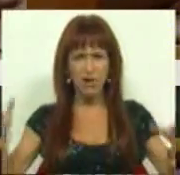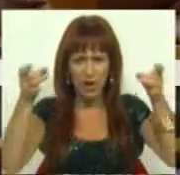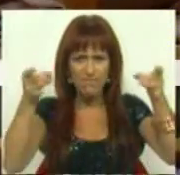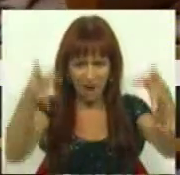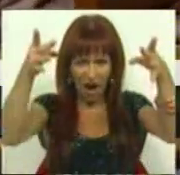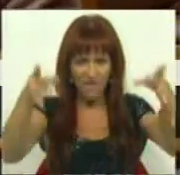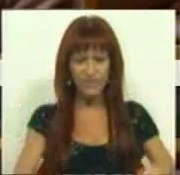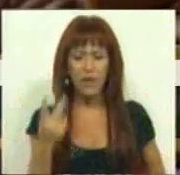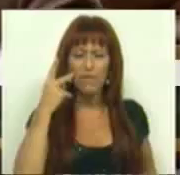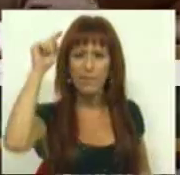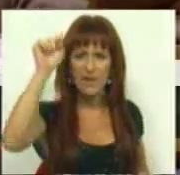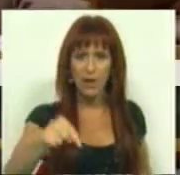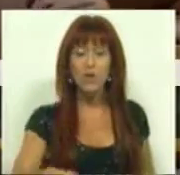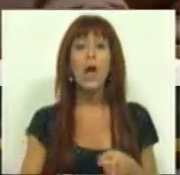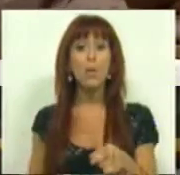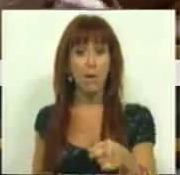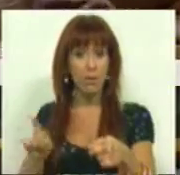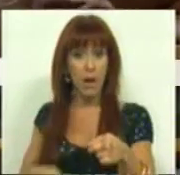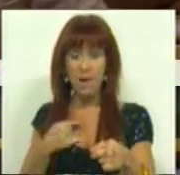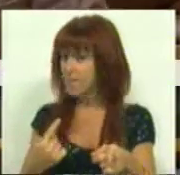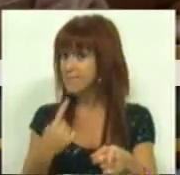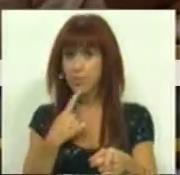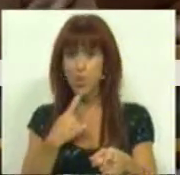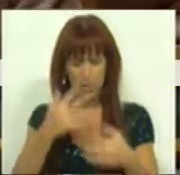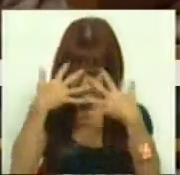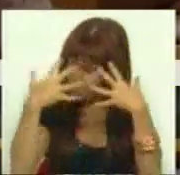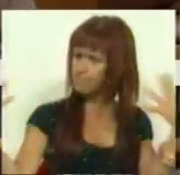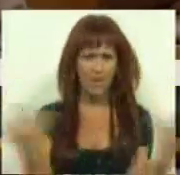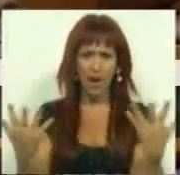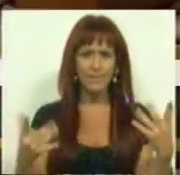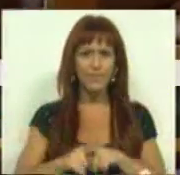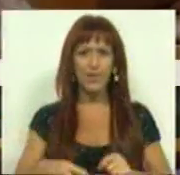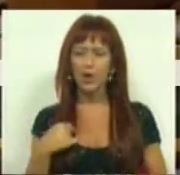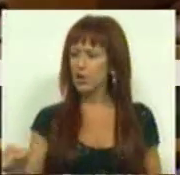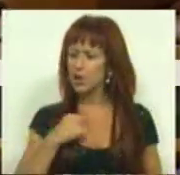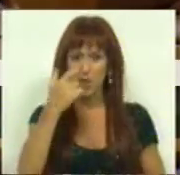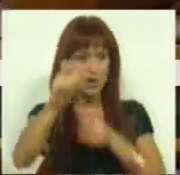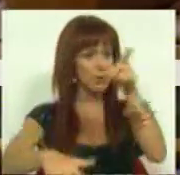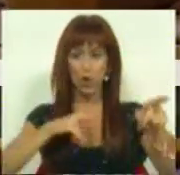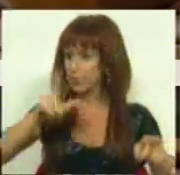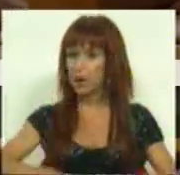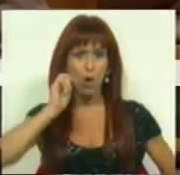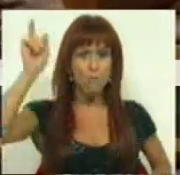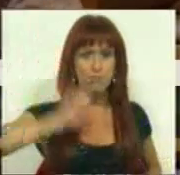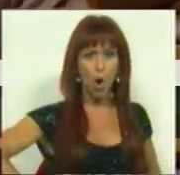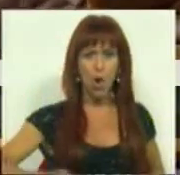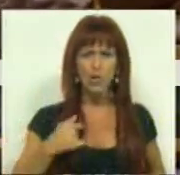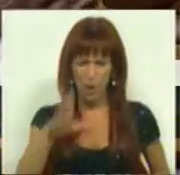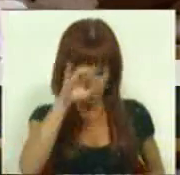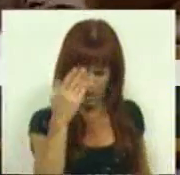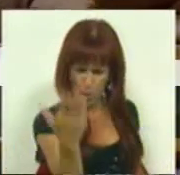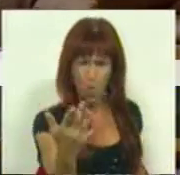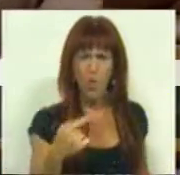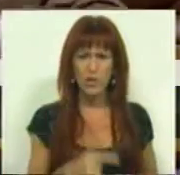maioritária. Assistimos aqui, e para também enorme perplexidade dos nossos concidadãos e concidadãs, a um